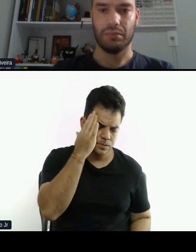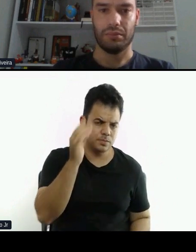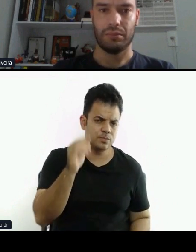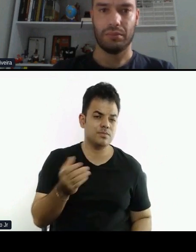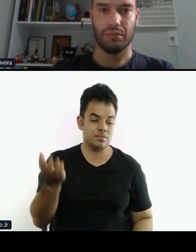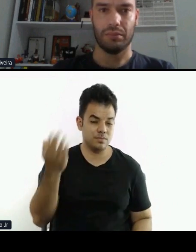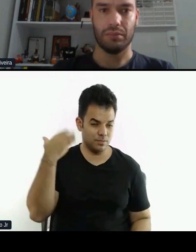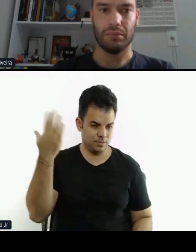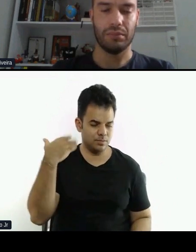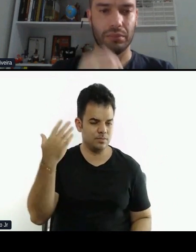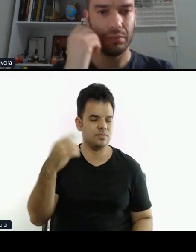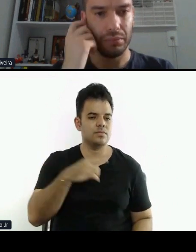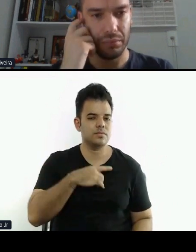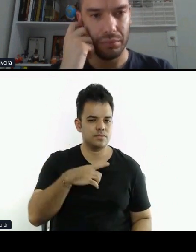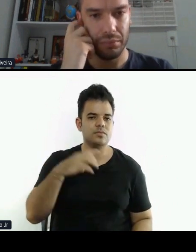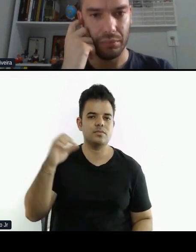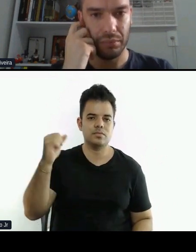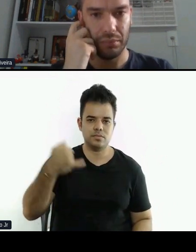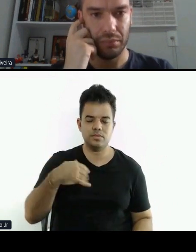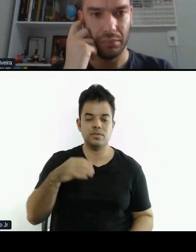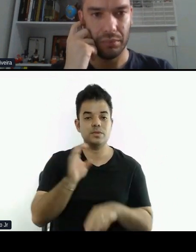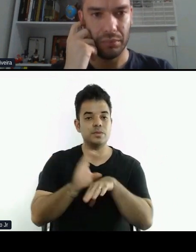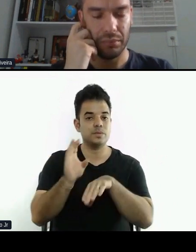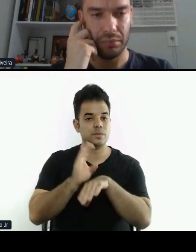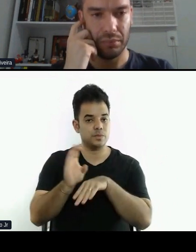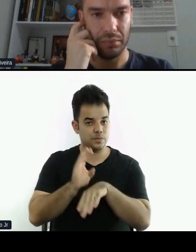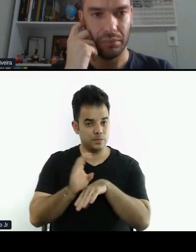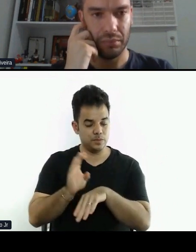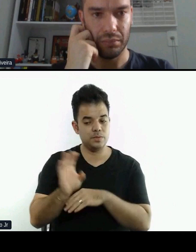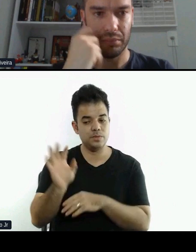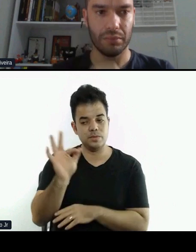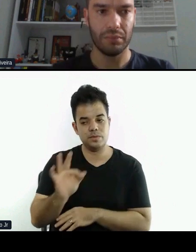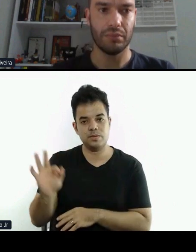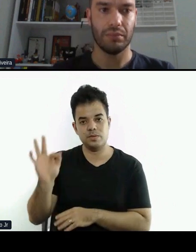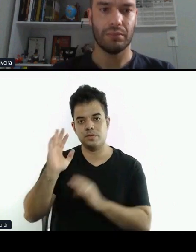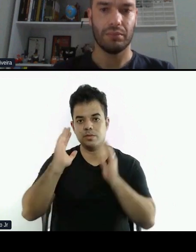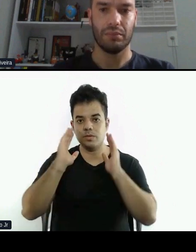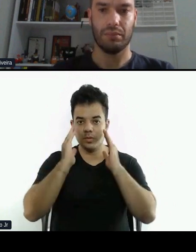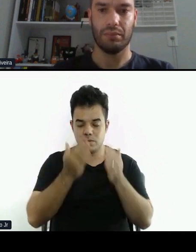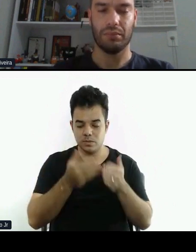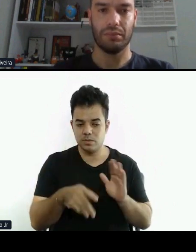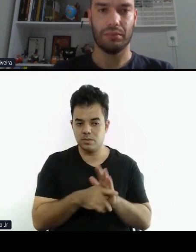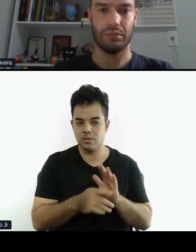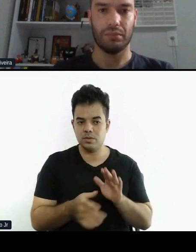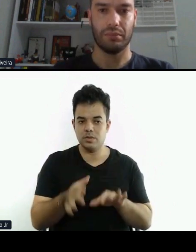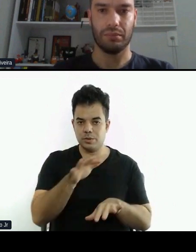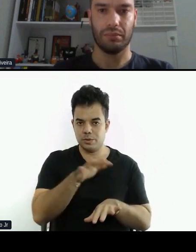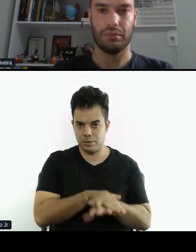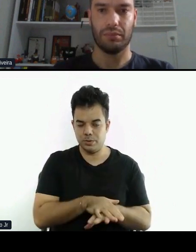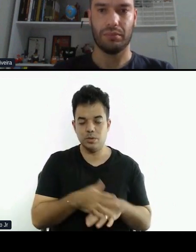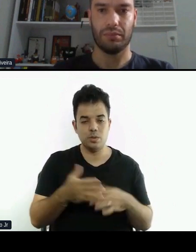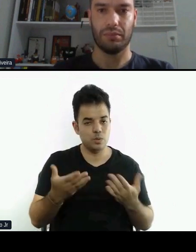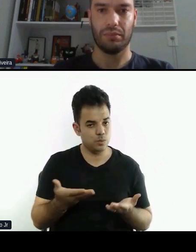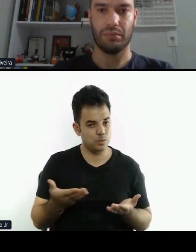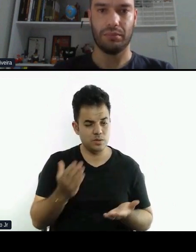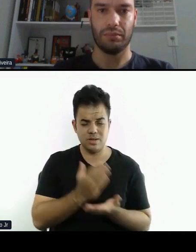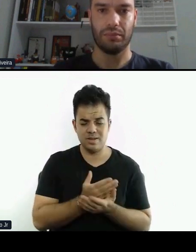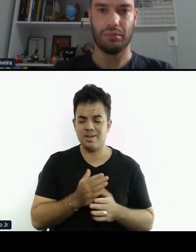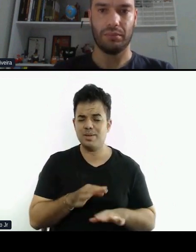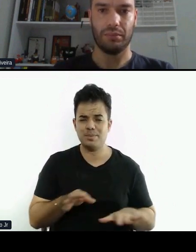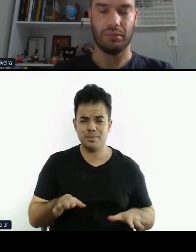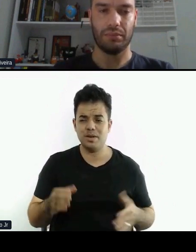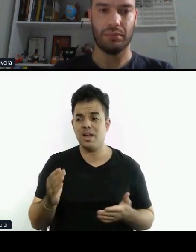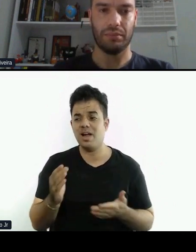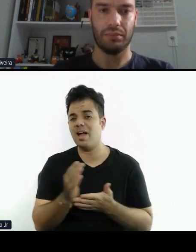sim, cursos universitários voltados para a inclusão. Hoje não existe mais. Em alguns